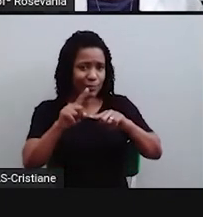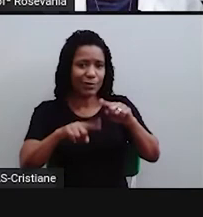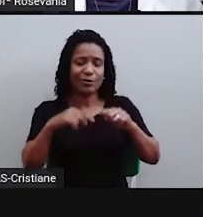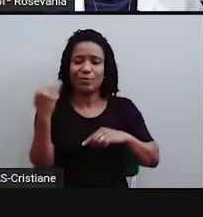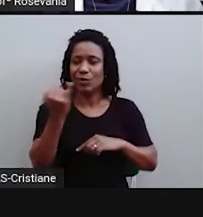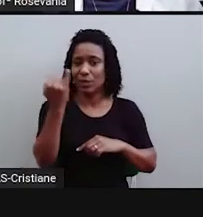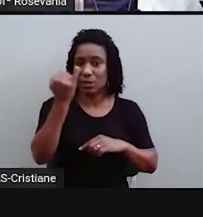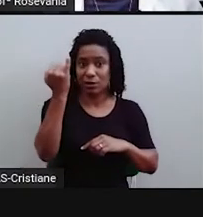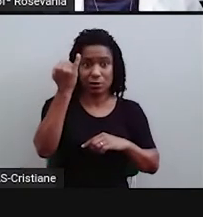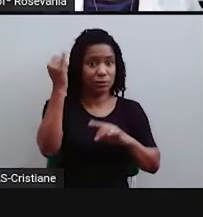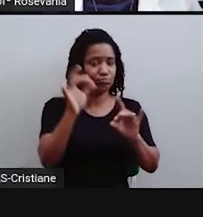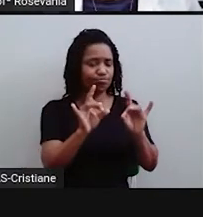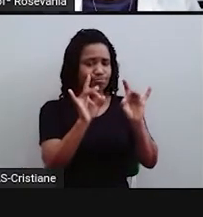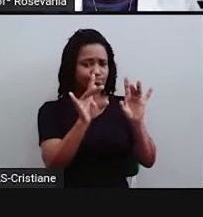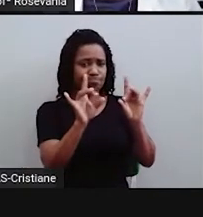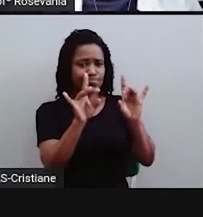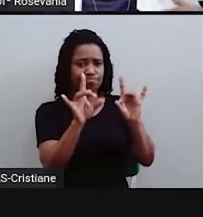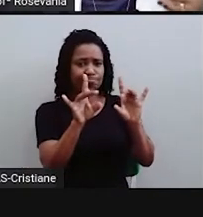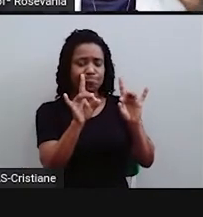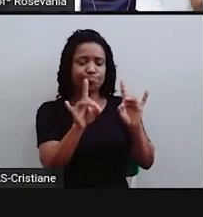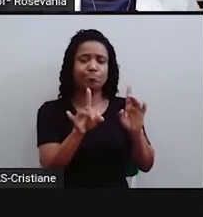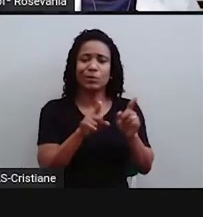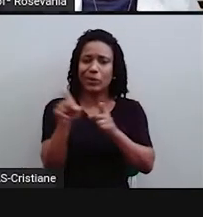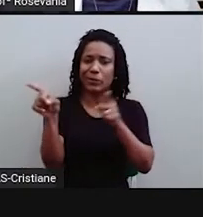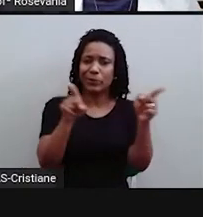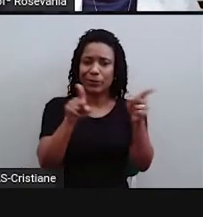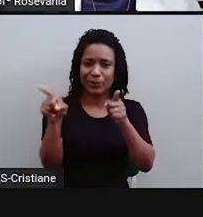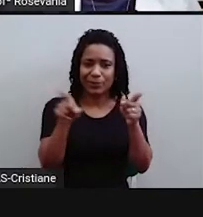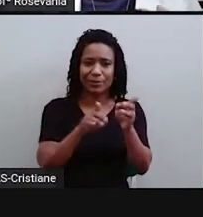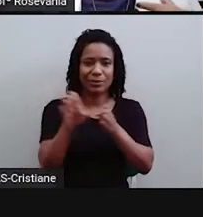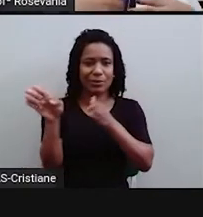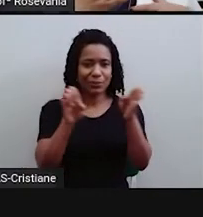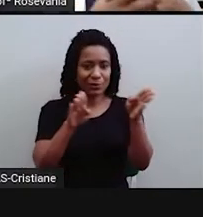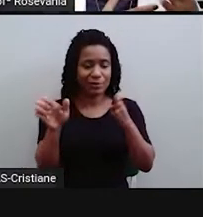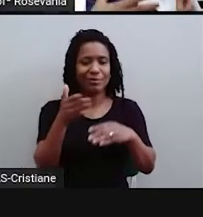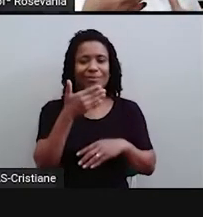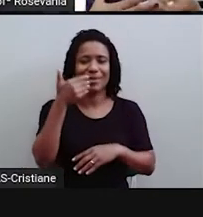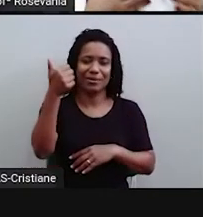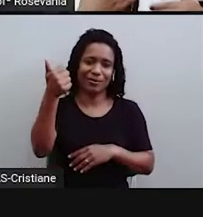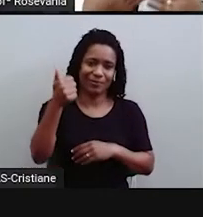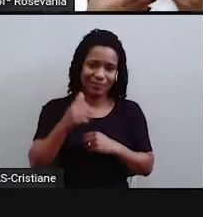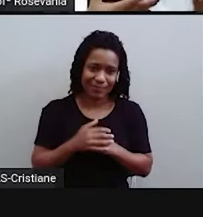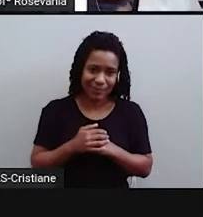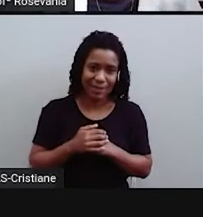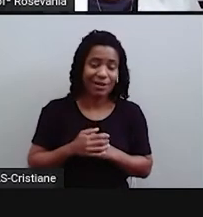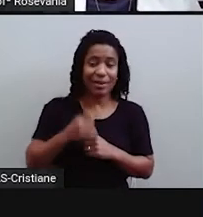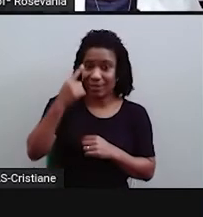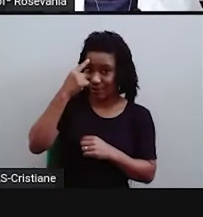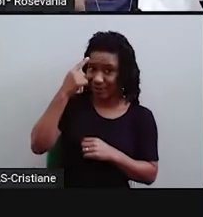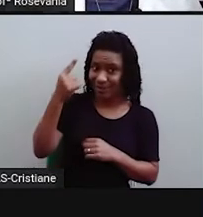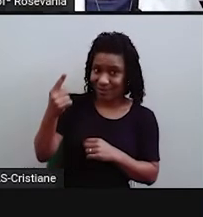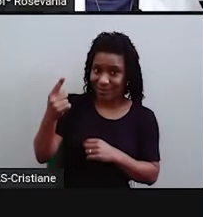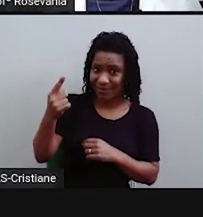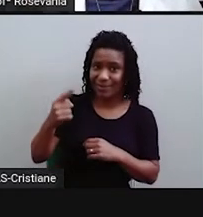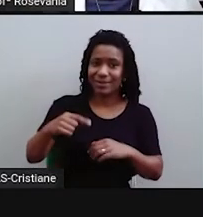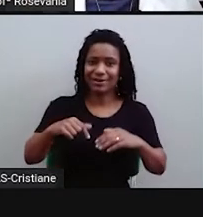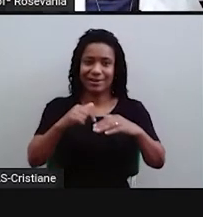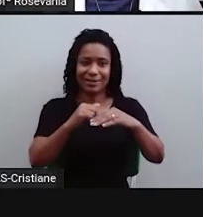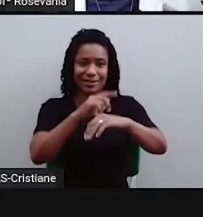se especializando ao longo do tempo. A gente saiu desde aquelas pinturas rupestres.